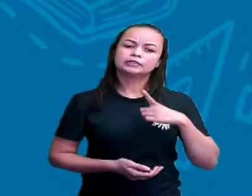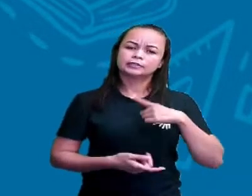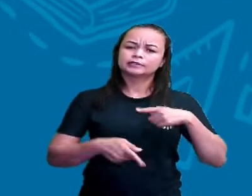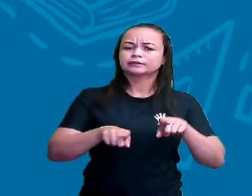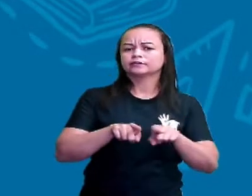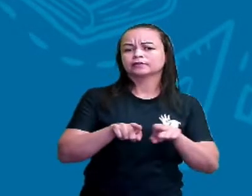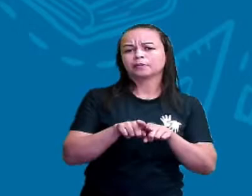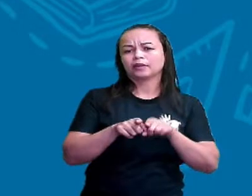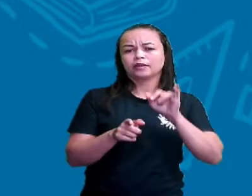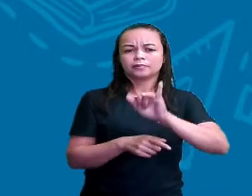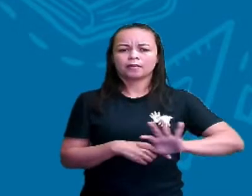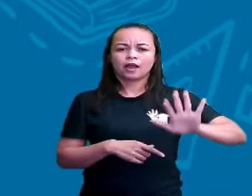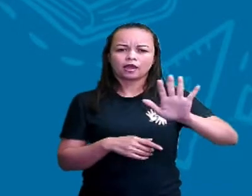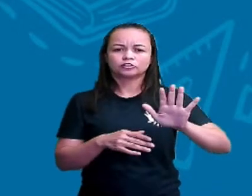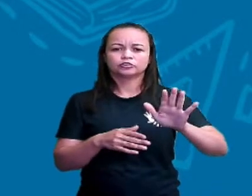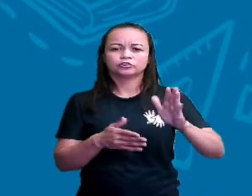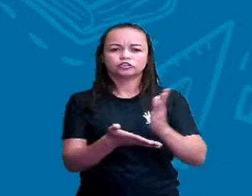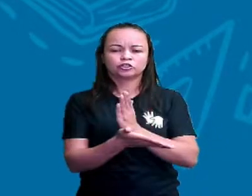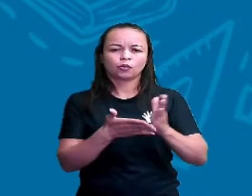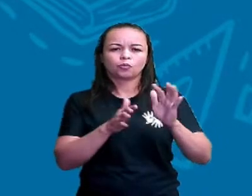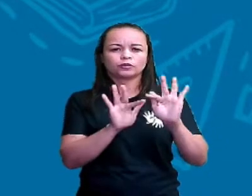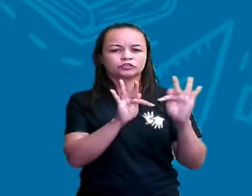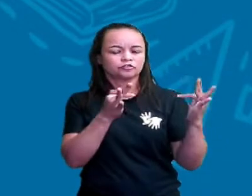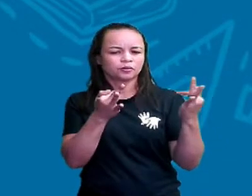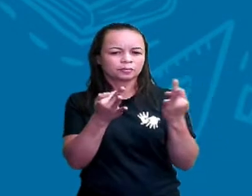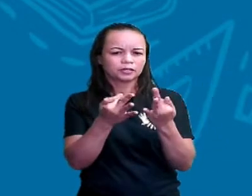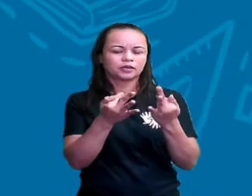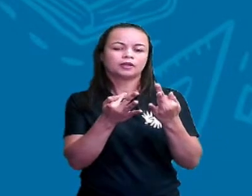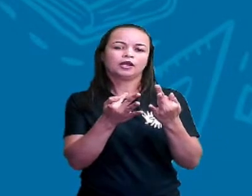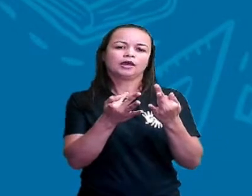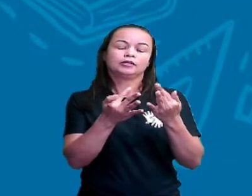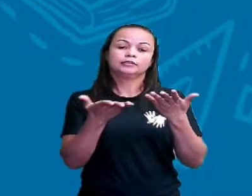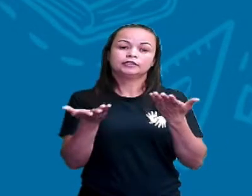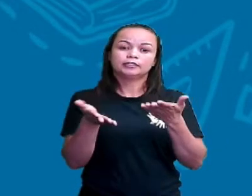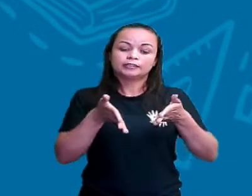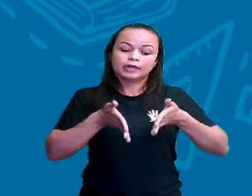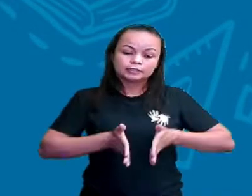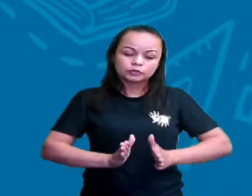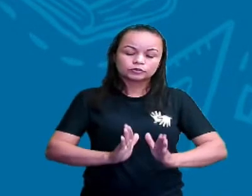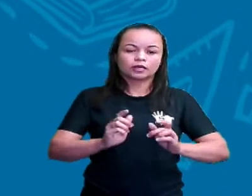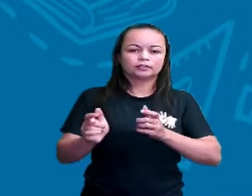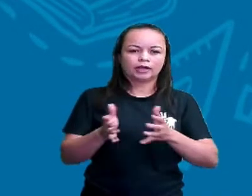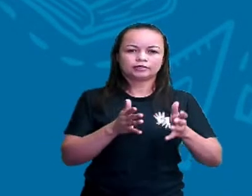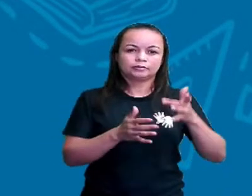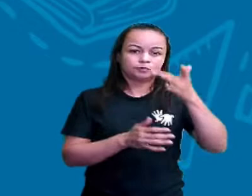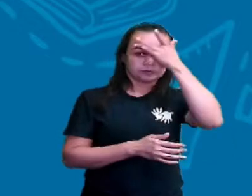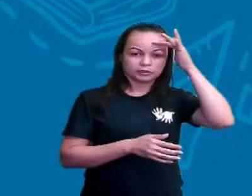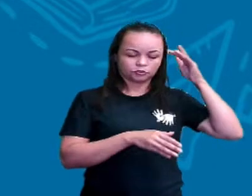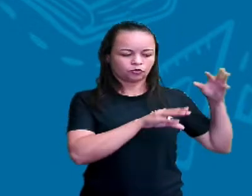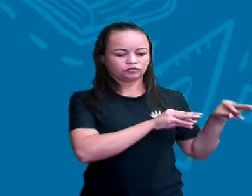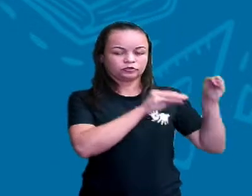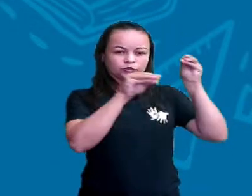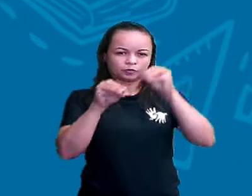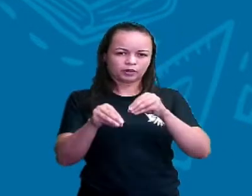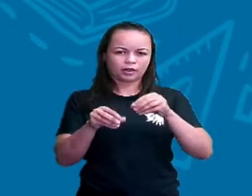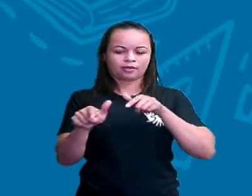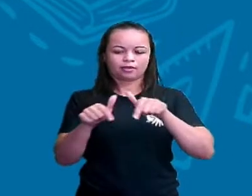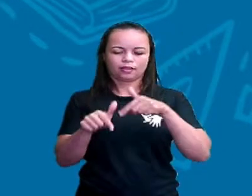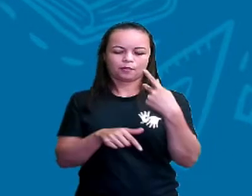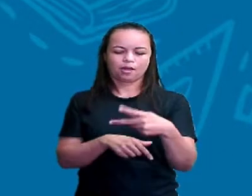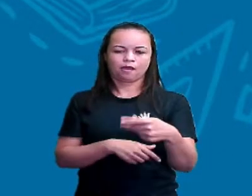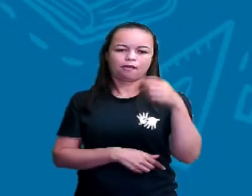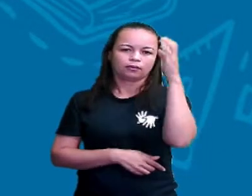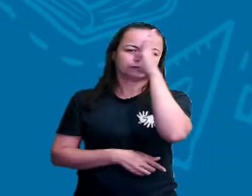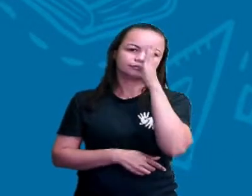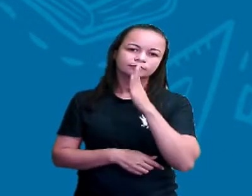imagem de algumas famílias, de algumas nacionalidades, de imigrantes que vieram para trabalhar aqui no Brasil, né? Então a gente